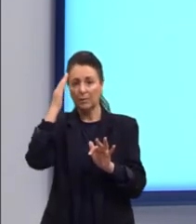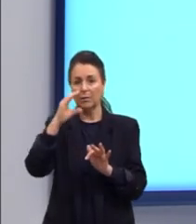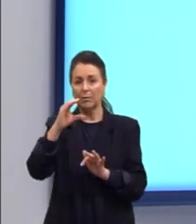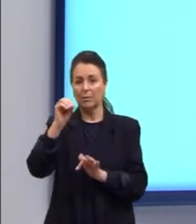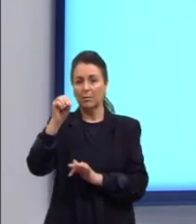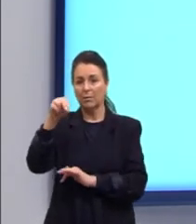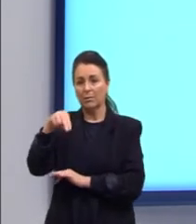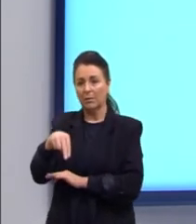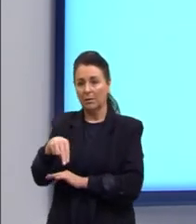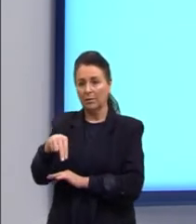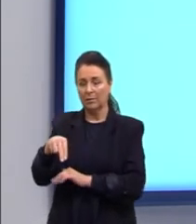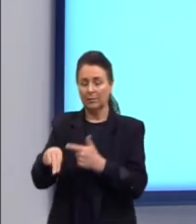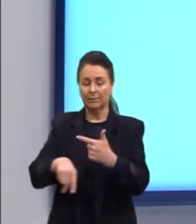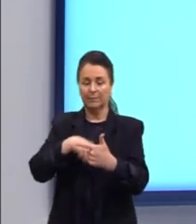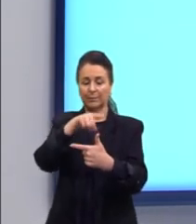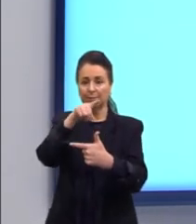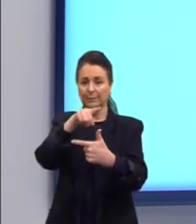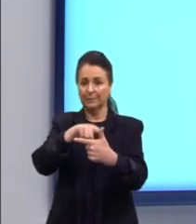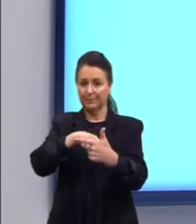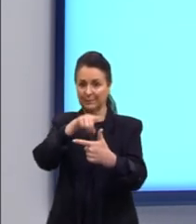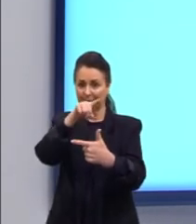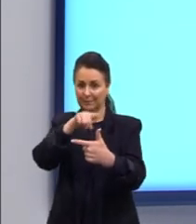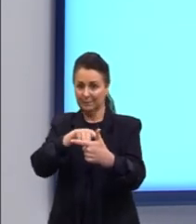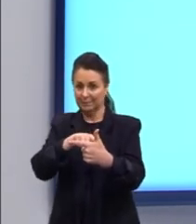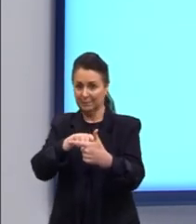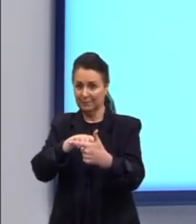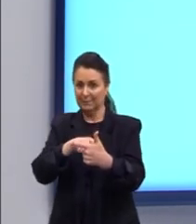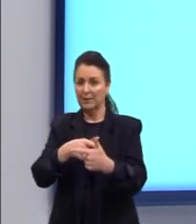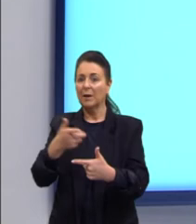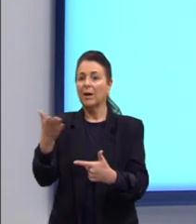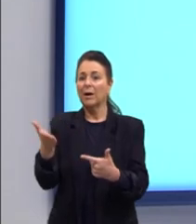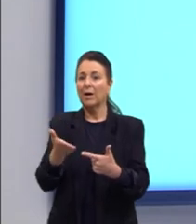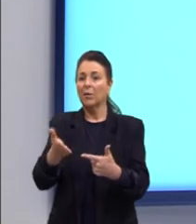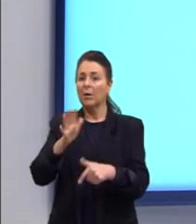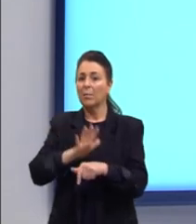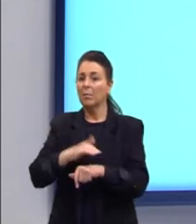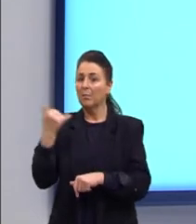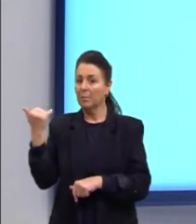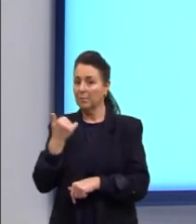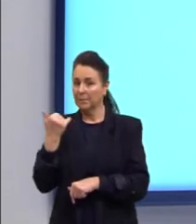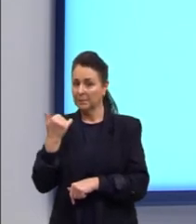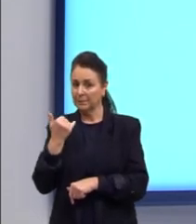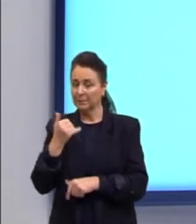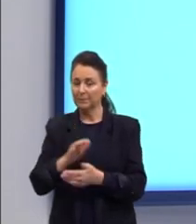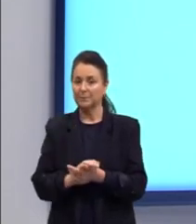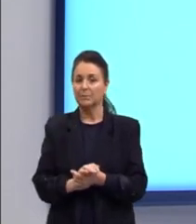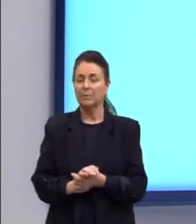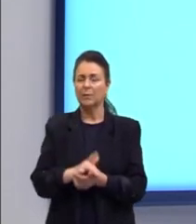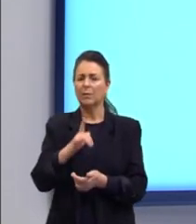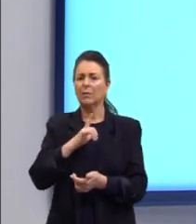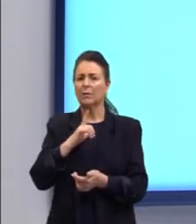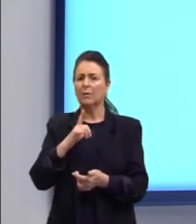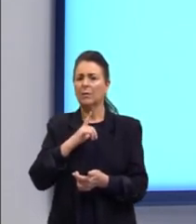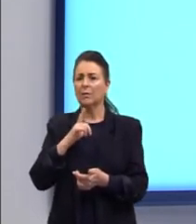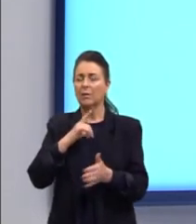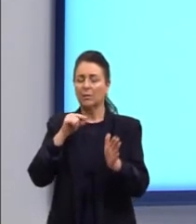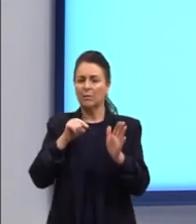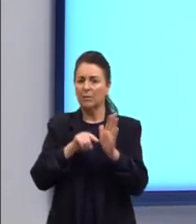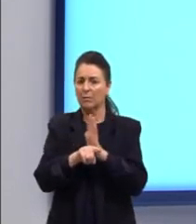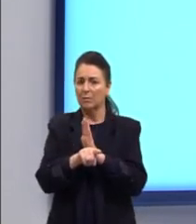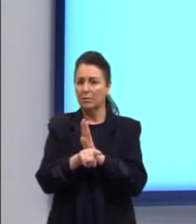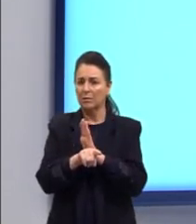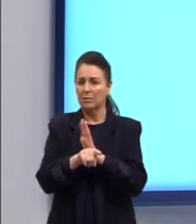cosseno agora a gente vai dar uma olhada nas outras informações o que que nós tínhamos na nossa questão